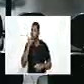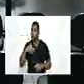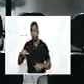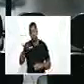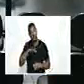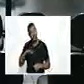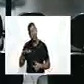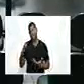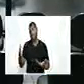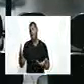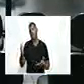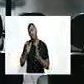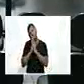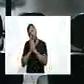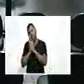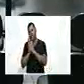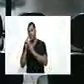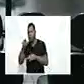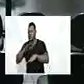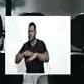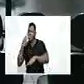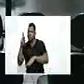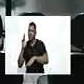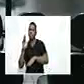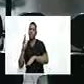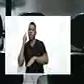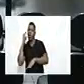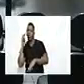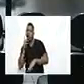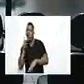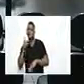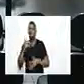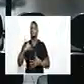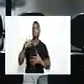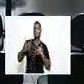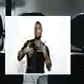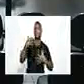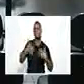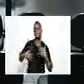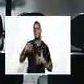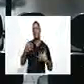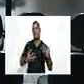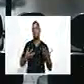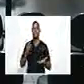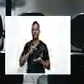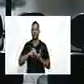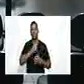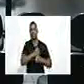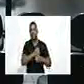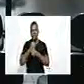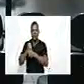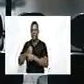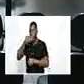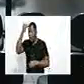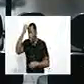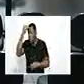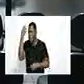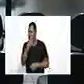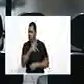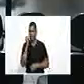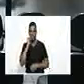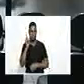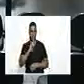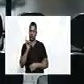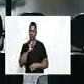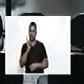e dá uma atenção lá naquela rua vai lá mas nós temos esse problema de Av varição mas não culpa das meninas tá